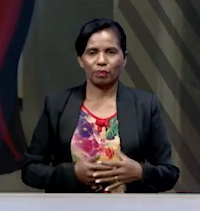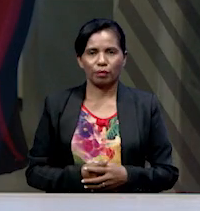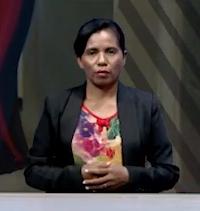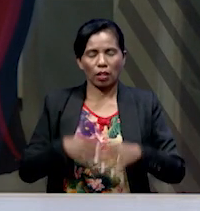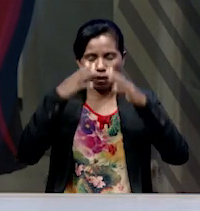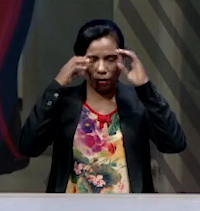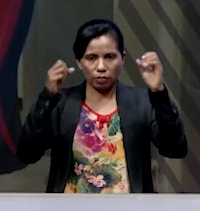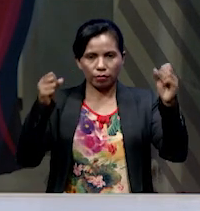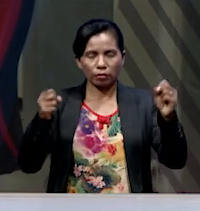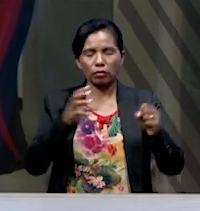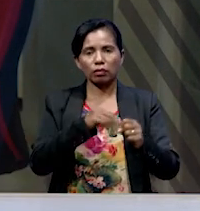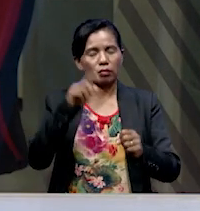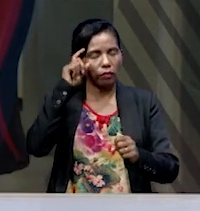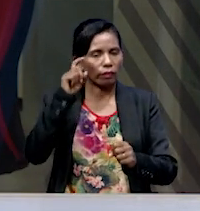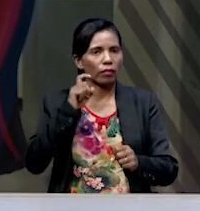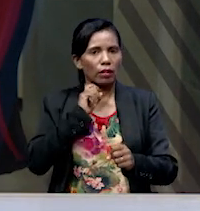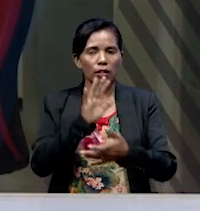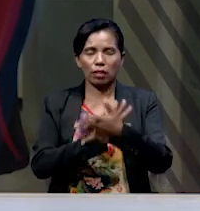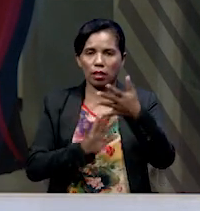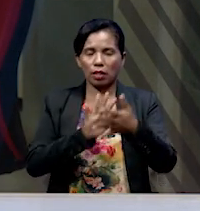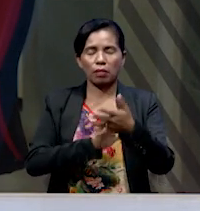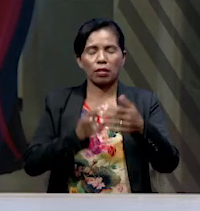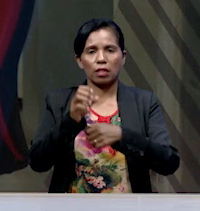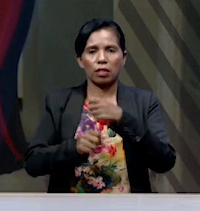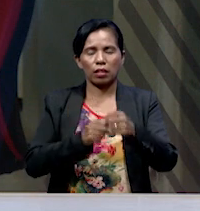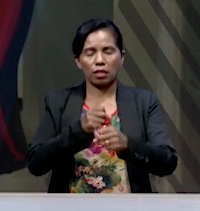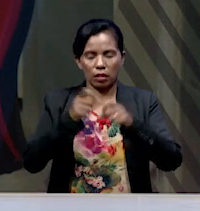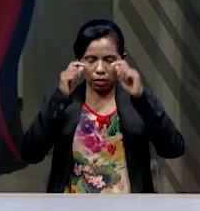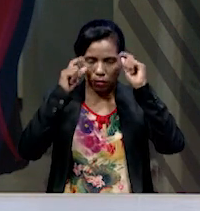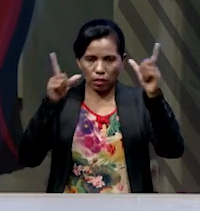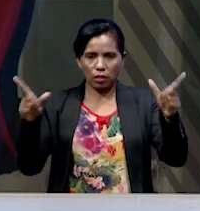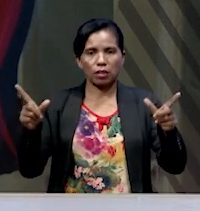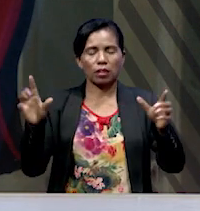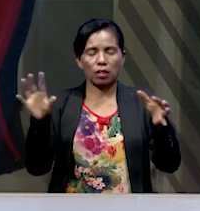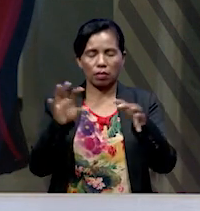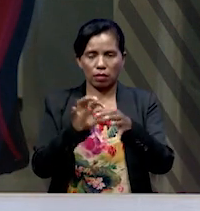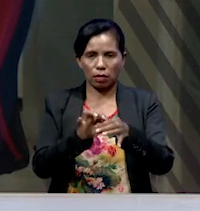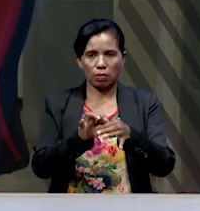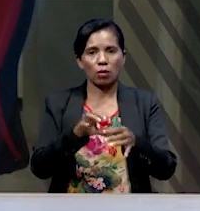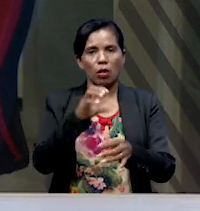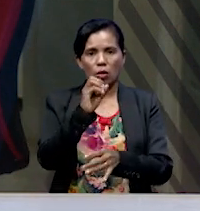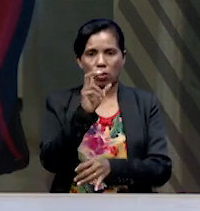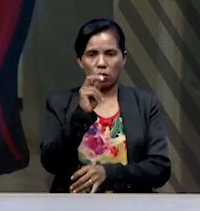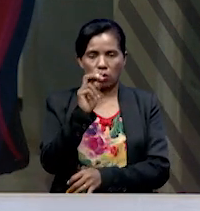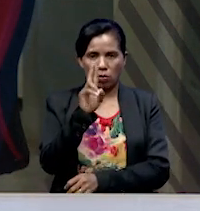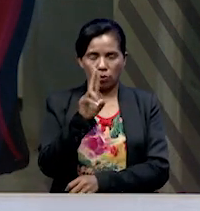Presidente da República Xanana Guzmão celebra tina ro nulo Timor-Leste sem membro pa ONU.